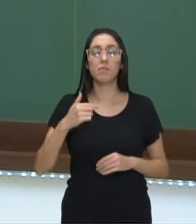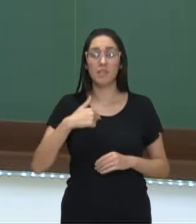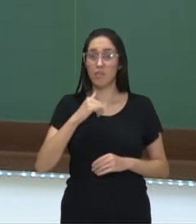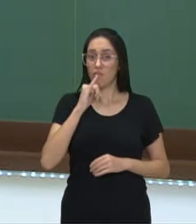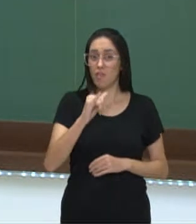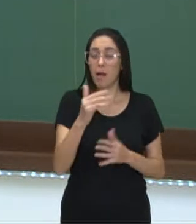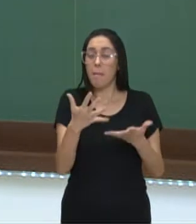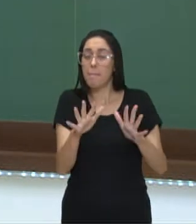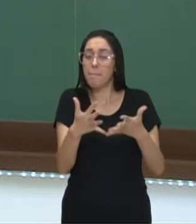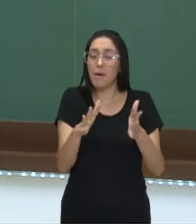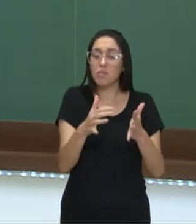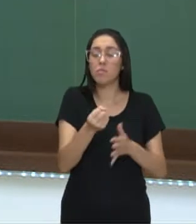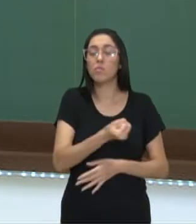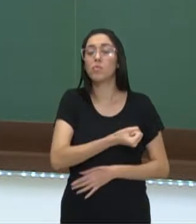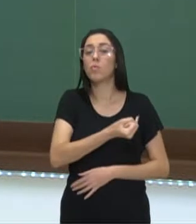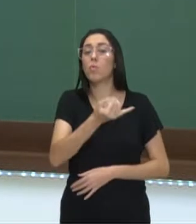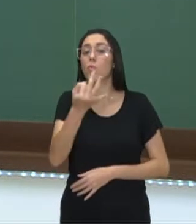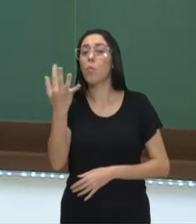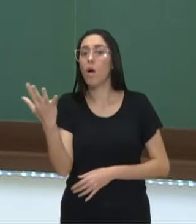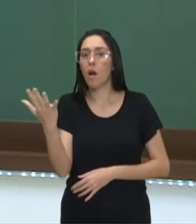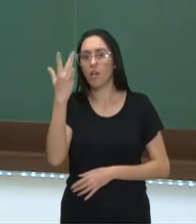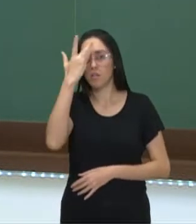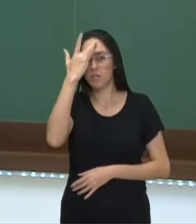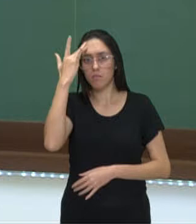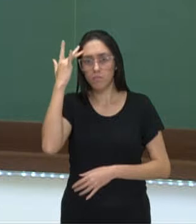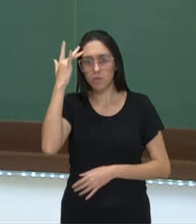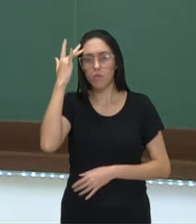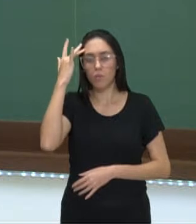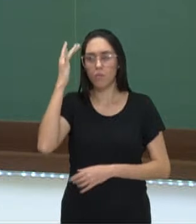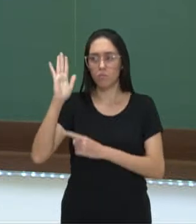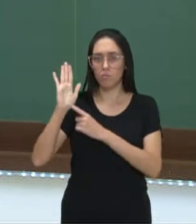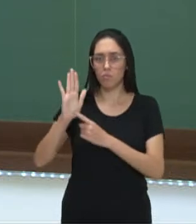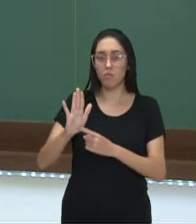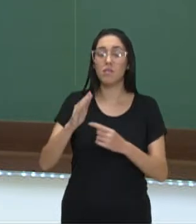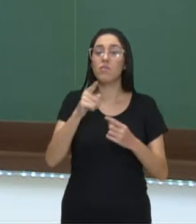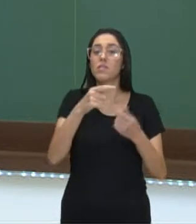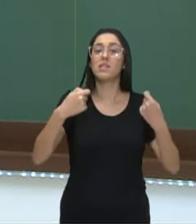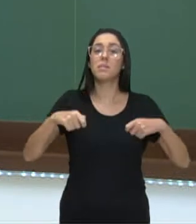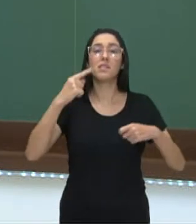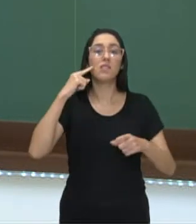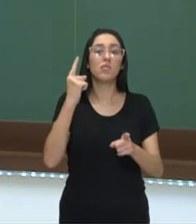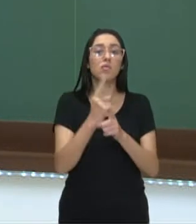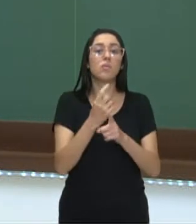da população mundial e eu quero que você determine para mim o número. Olha lá, ó. Cadê?